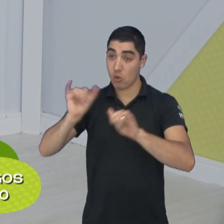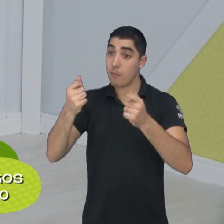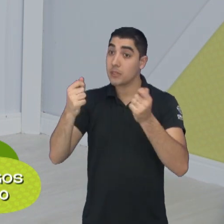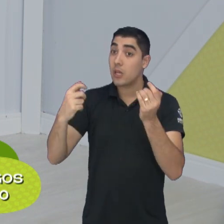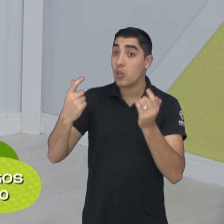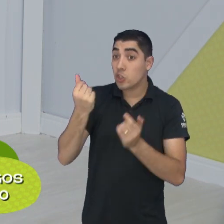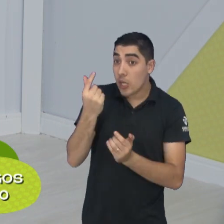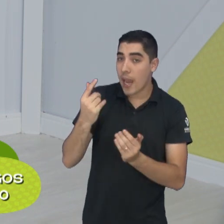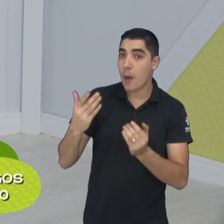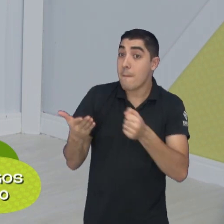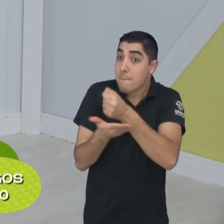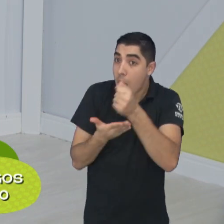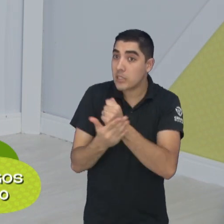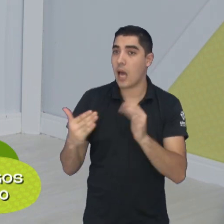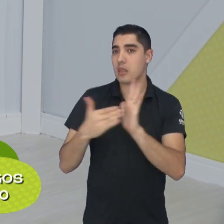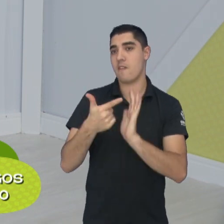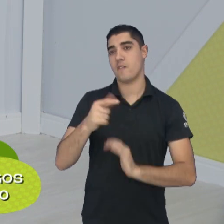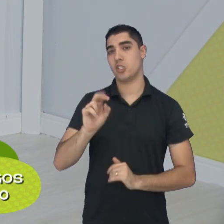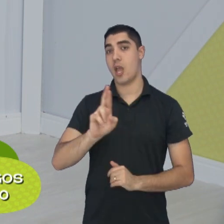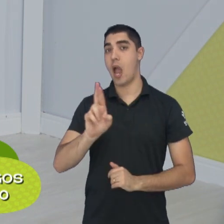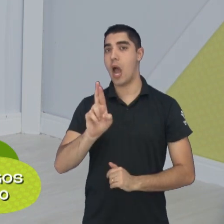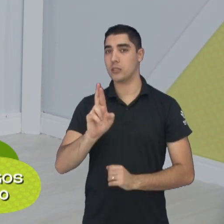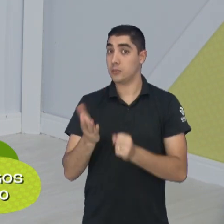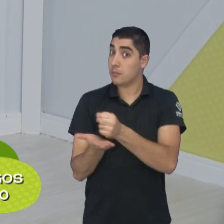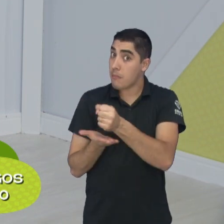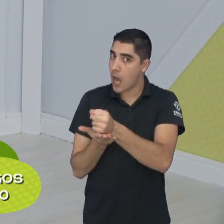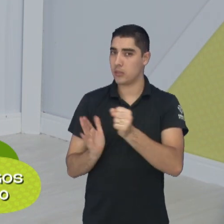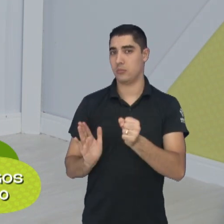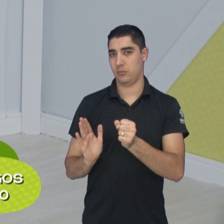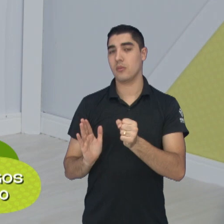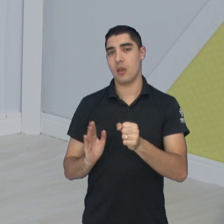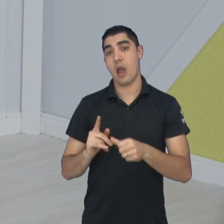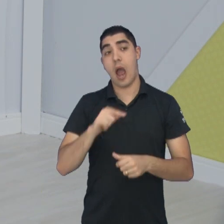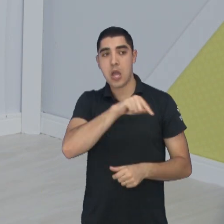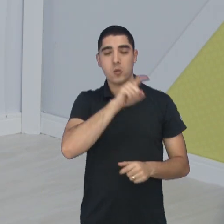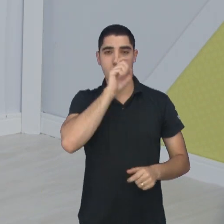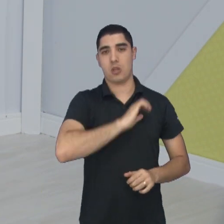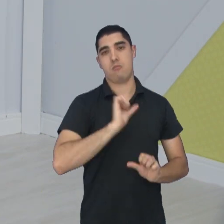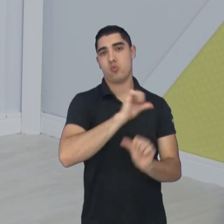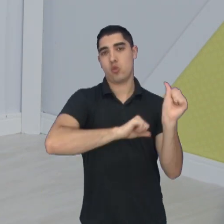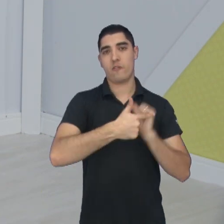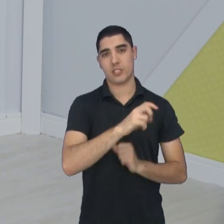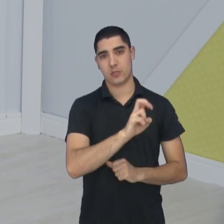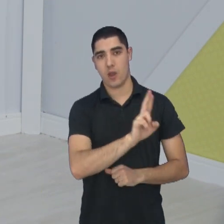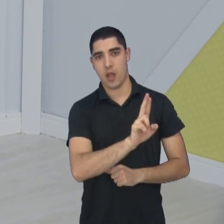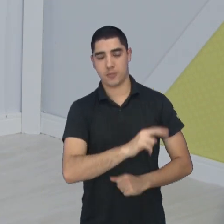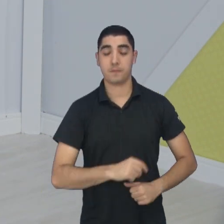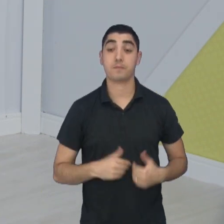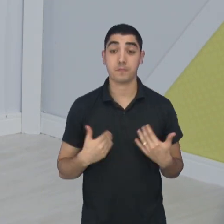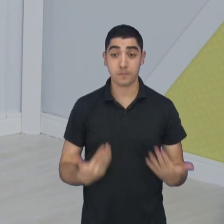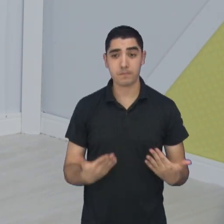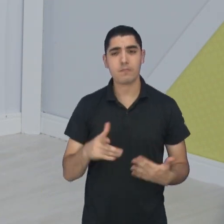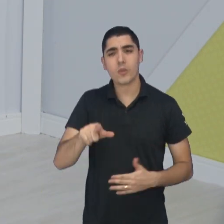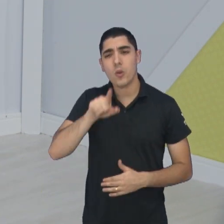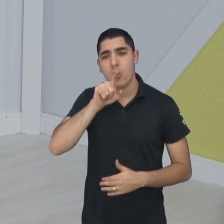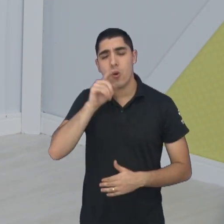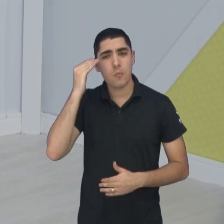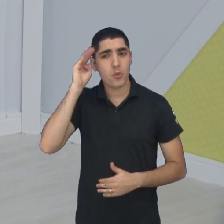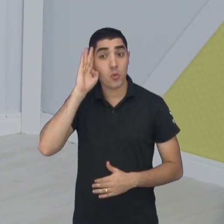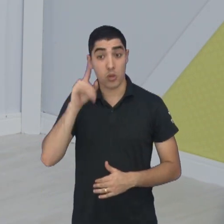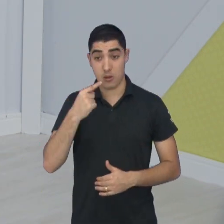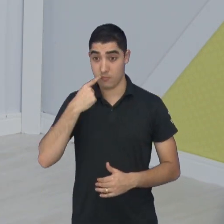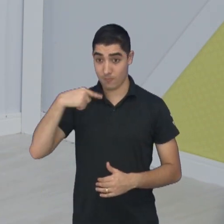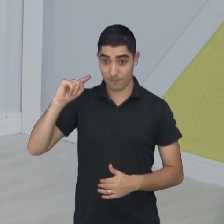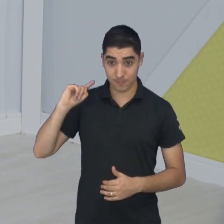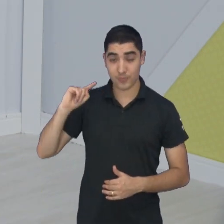bom tamanho aí para você, torcedor, acompanhar o time na Série A2, tá certo? Brunão, olha só que interessante. Nesse final de semana todo mundo viu, né?